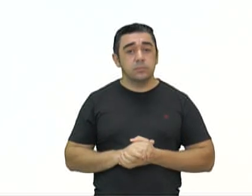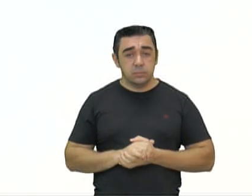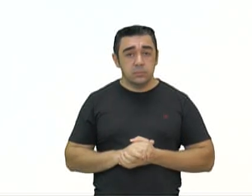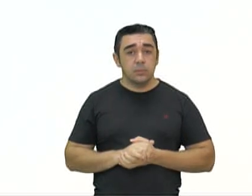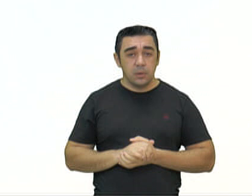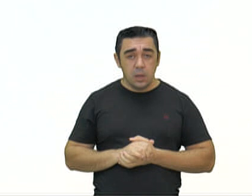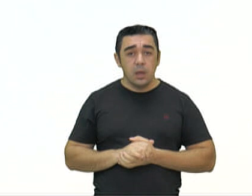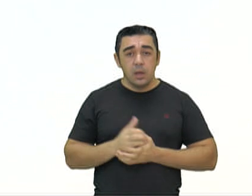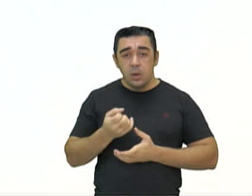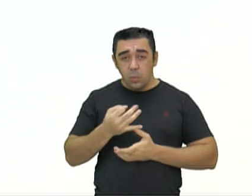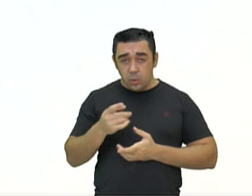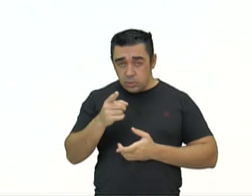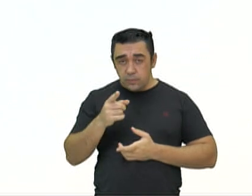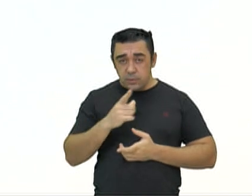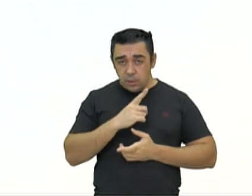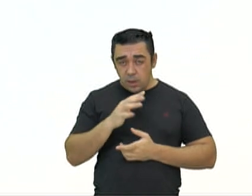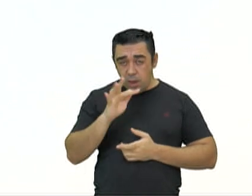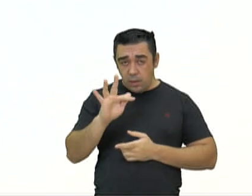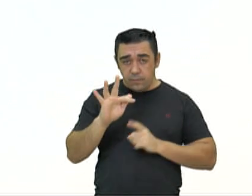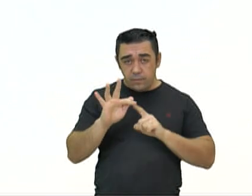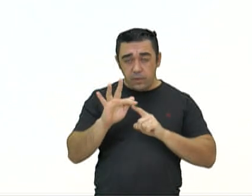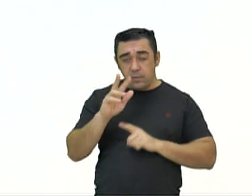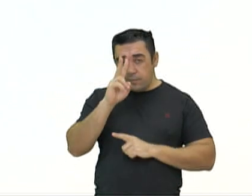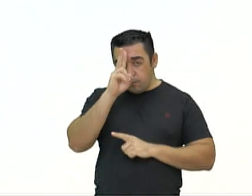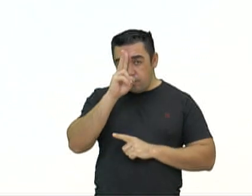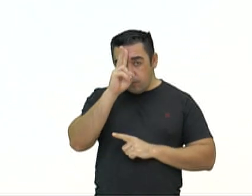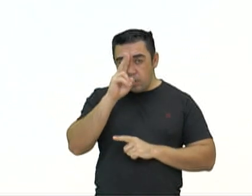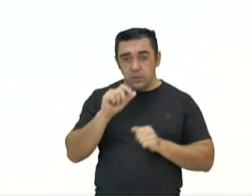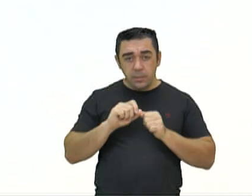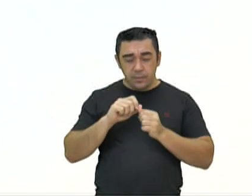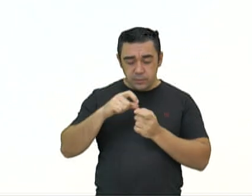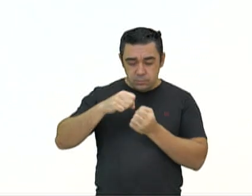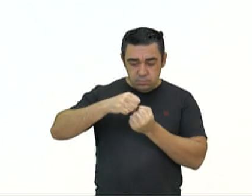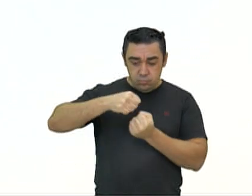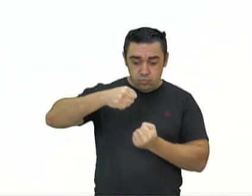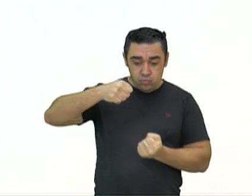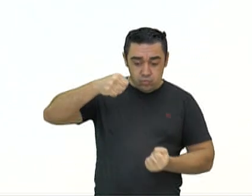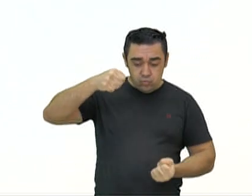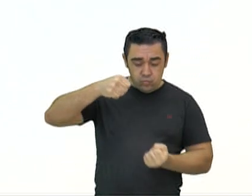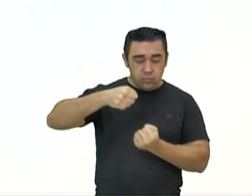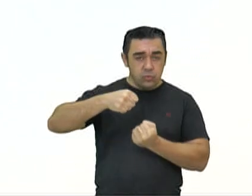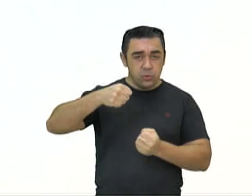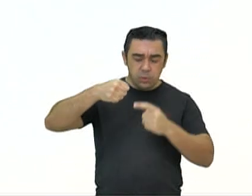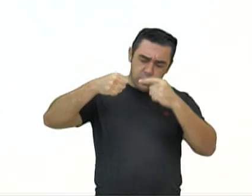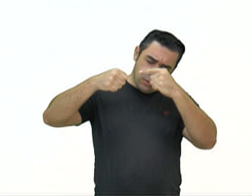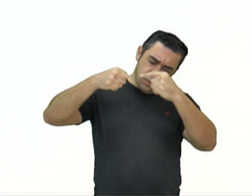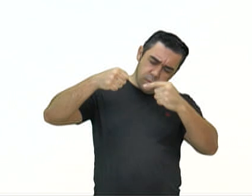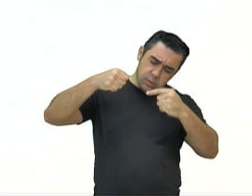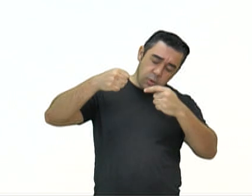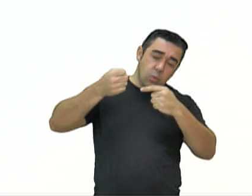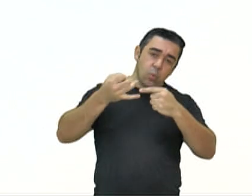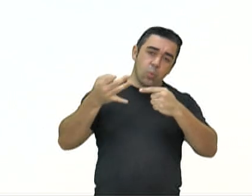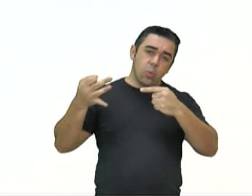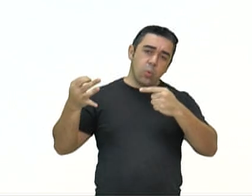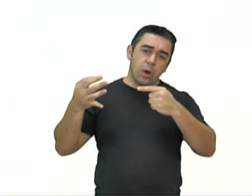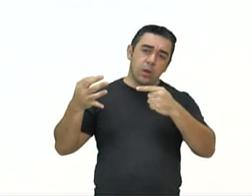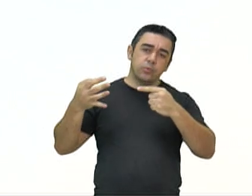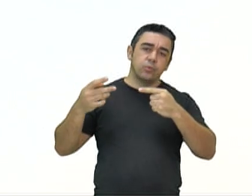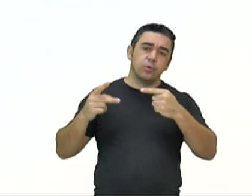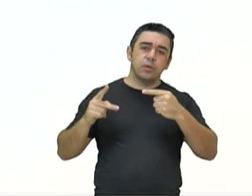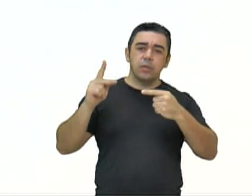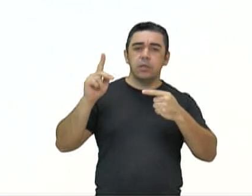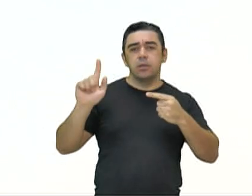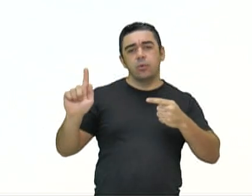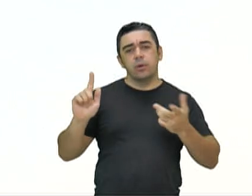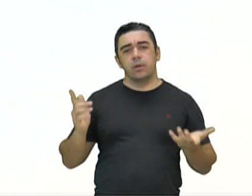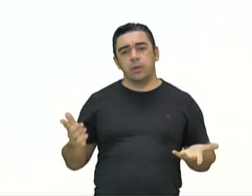força necessária, certo? Para você poder usar a deformação dessa mola e, consequentemente, sabendo a força, né? Você pode associar isso